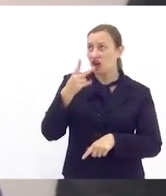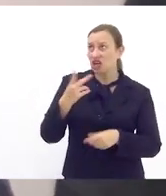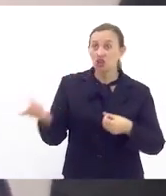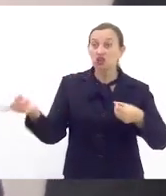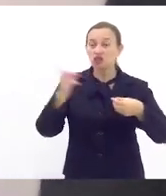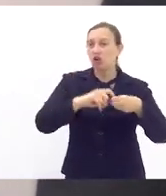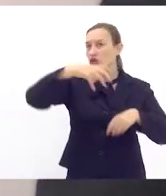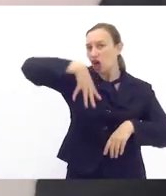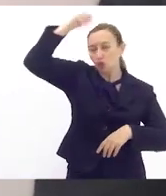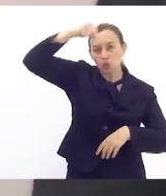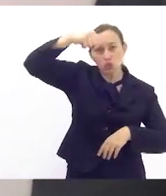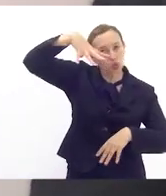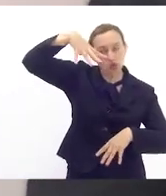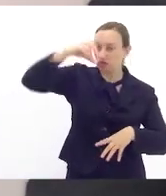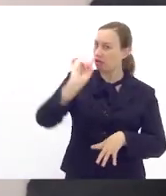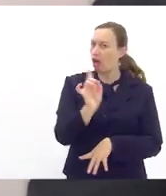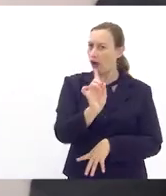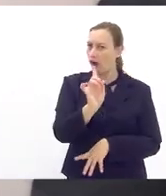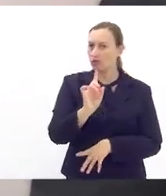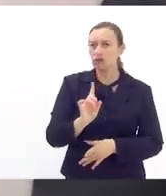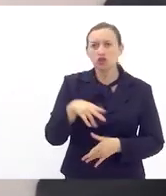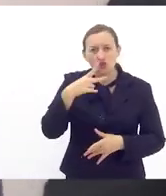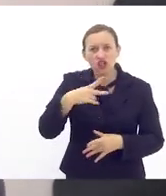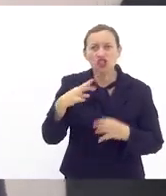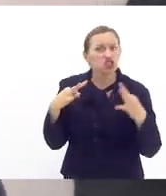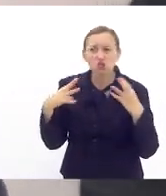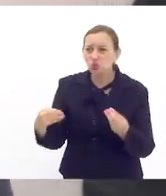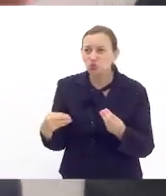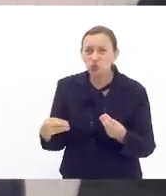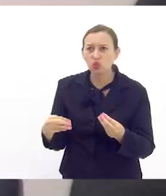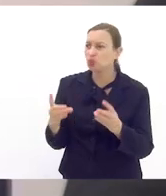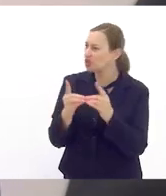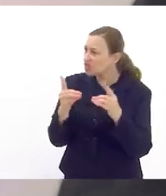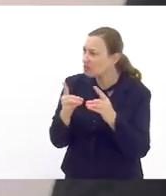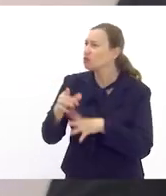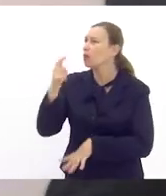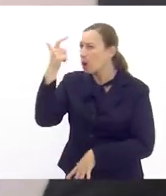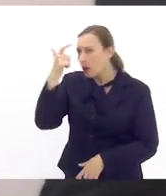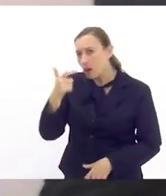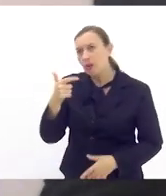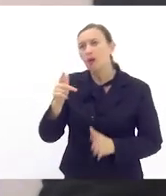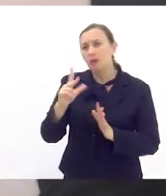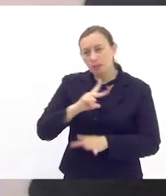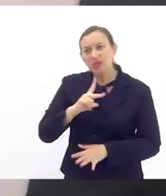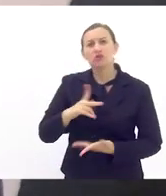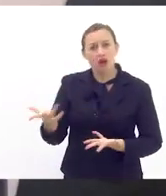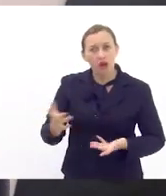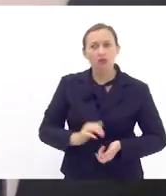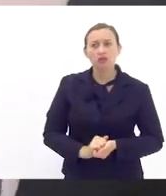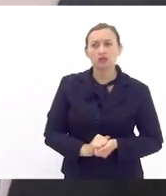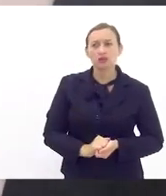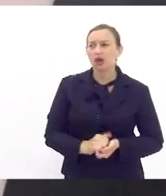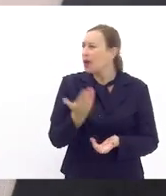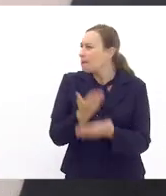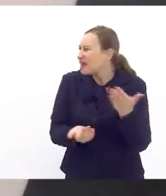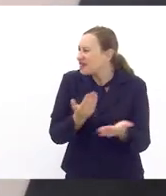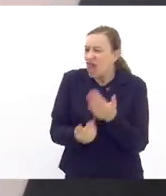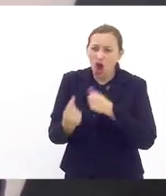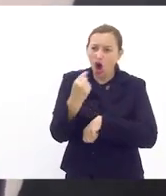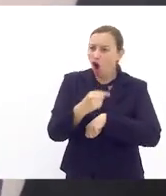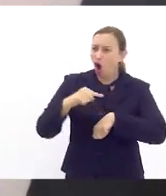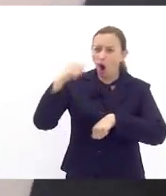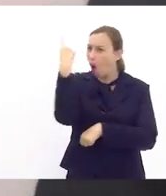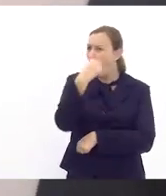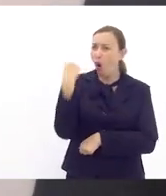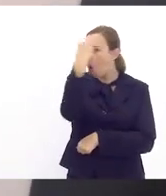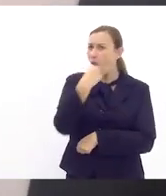de estabelecerão eu tô falando do atendimento pessoal pô quem quer perder cinco seis horas para resolver um